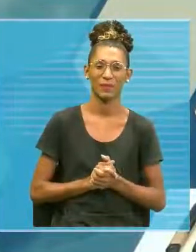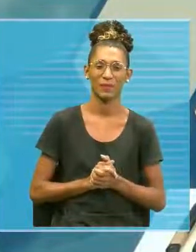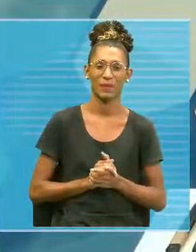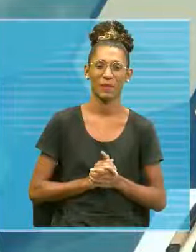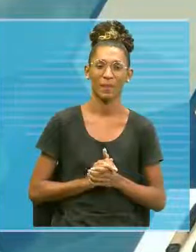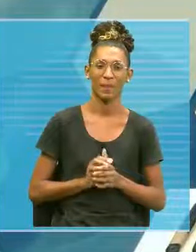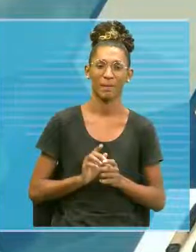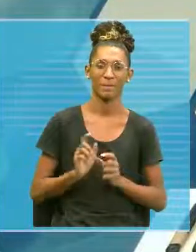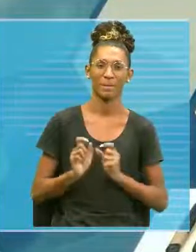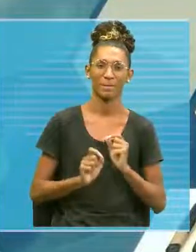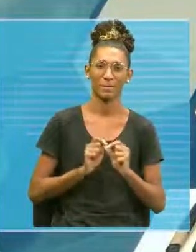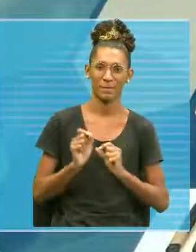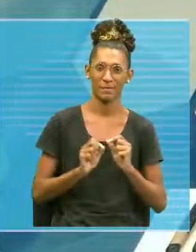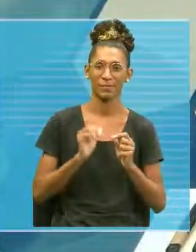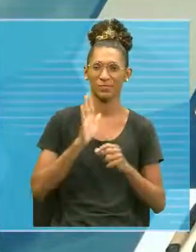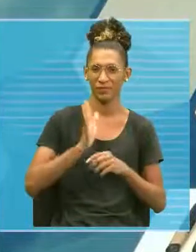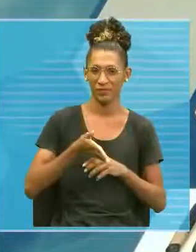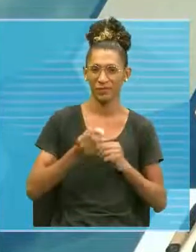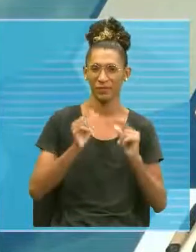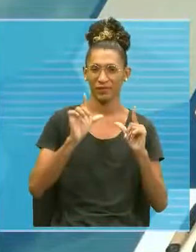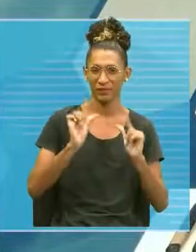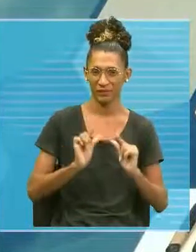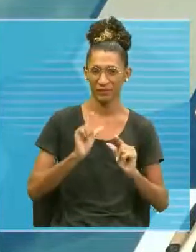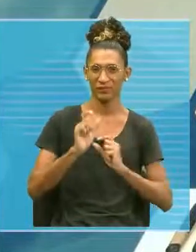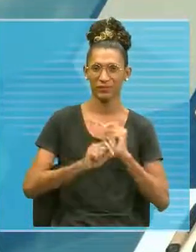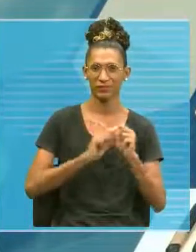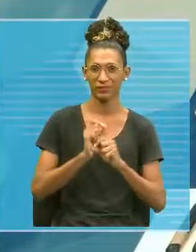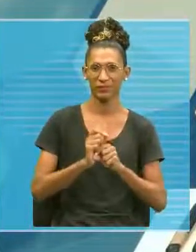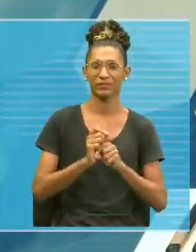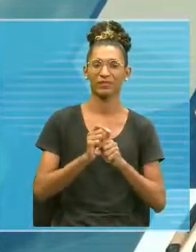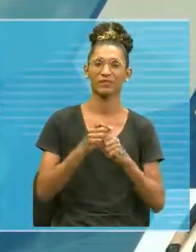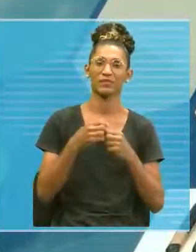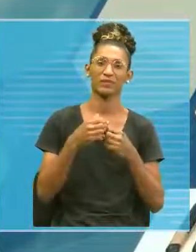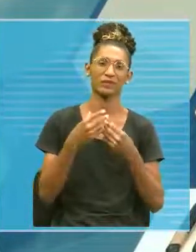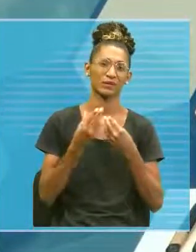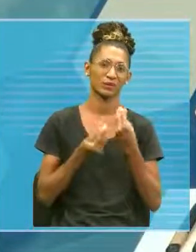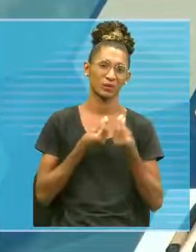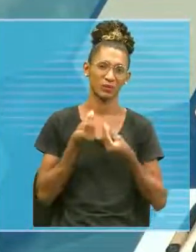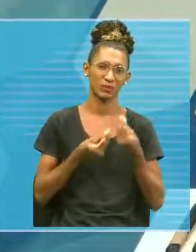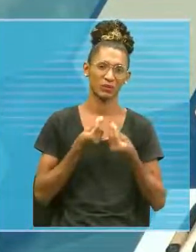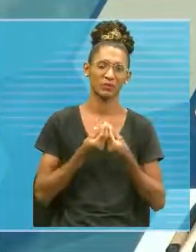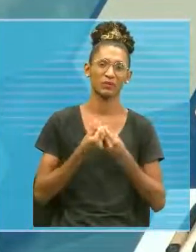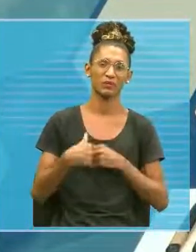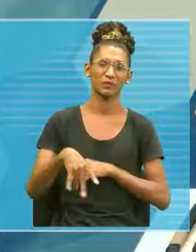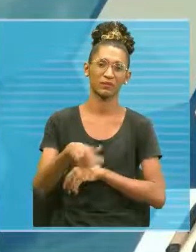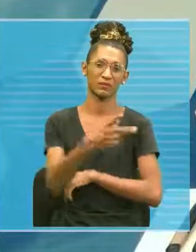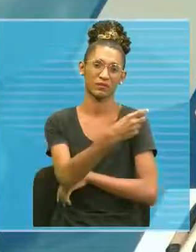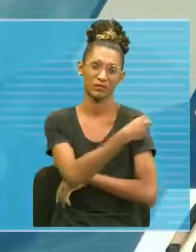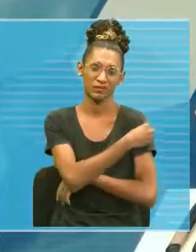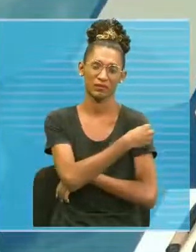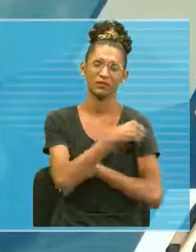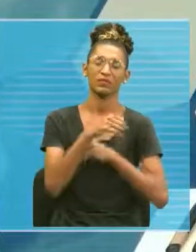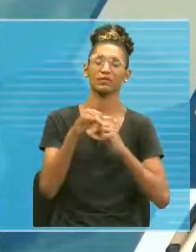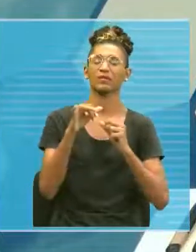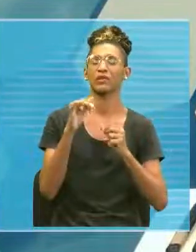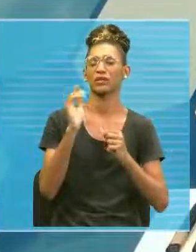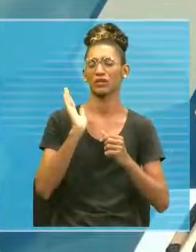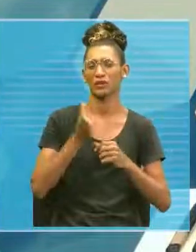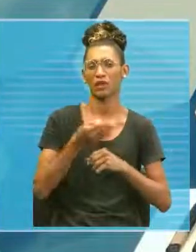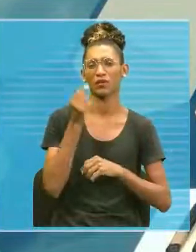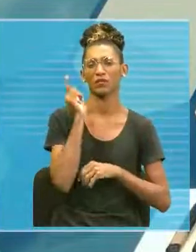uma diminuída graças as vacinas com relação a tiros na